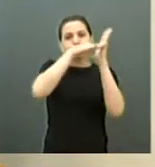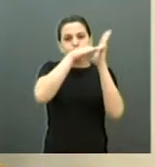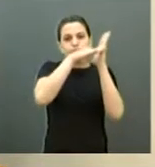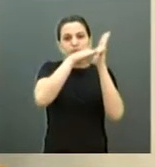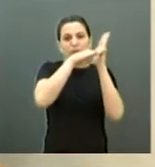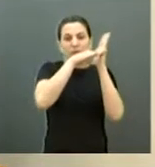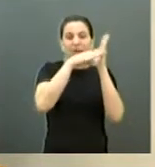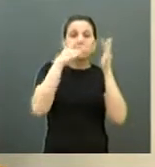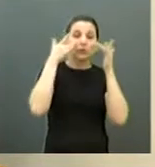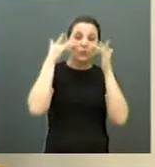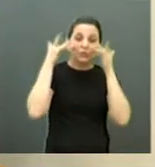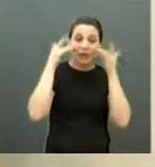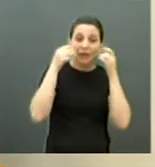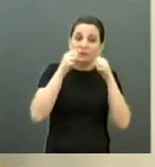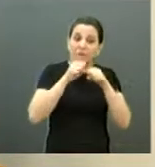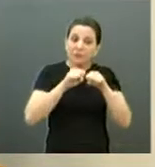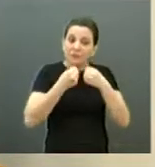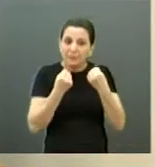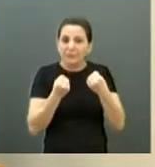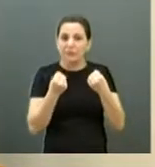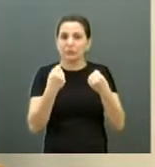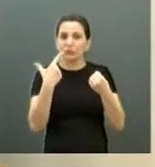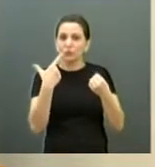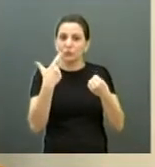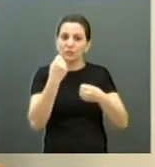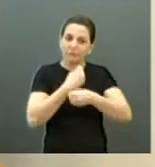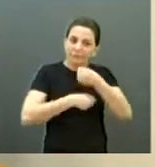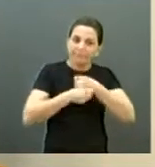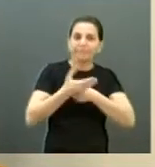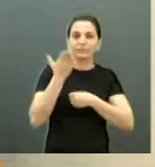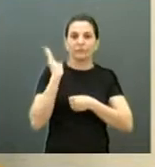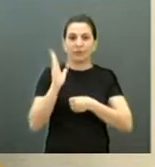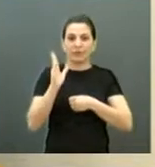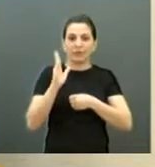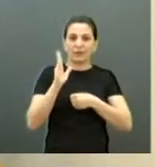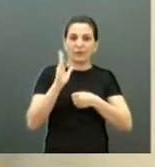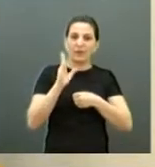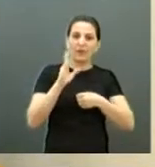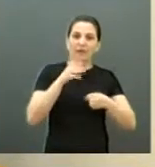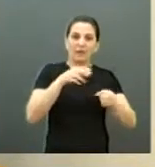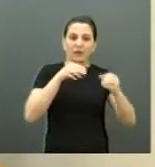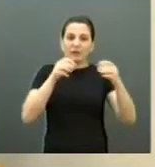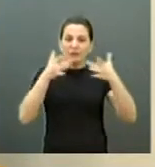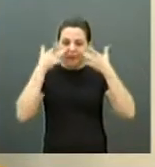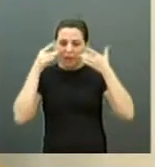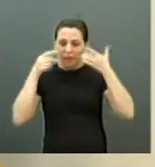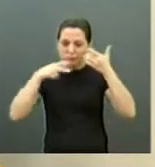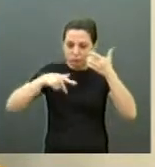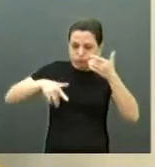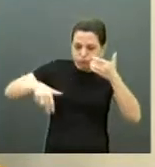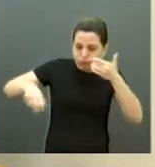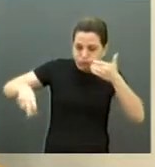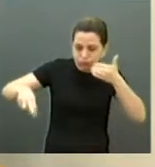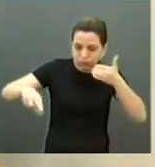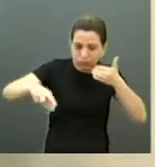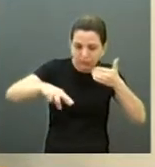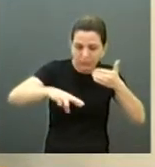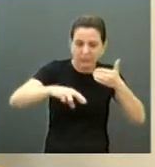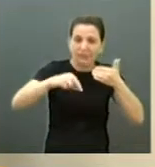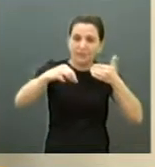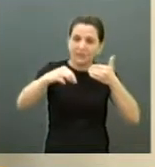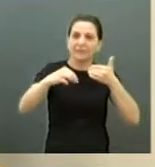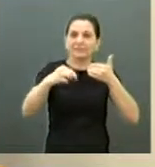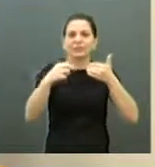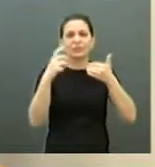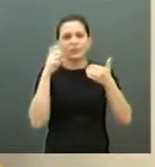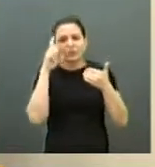anos então o cadeirante tem uma volta enorme por trás do teatro entrar pela saída de emergência então eu queria saber se há alguma